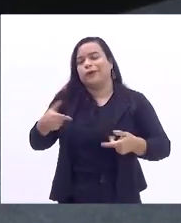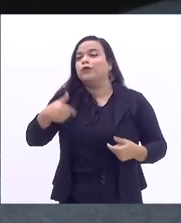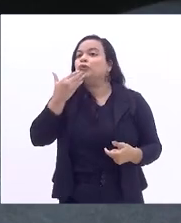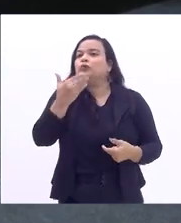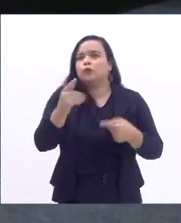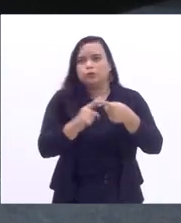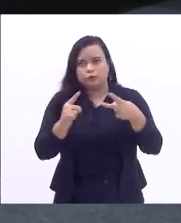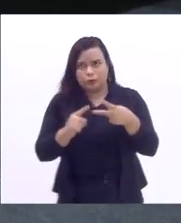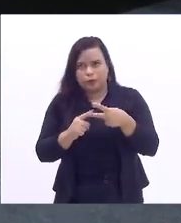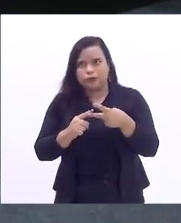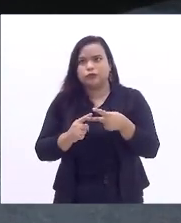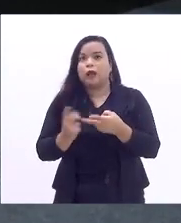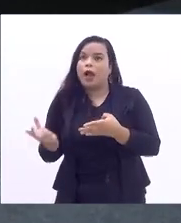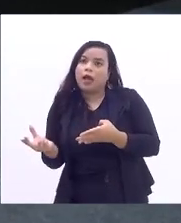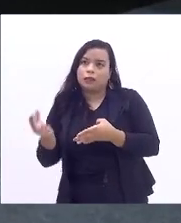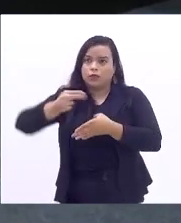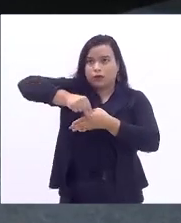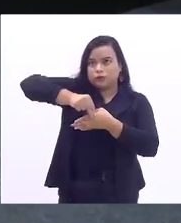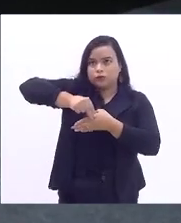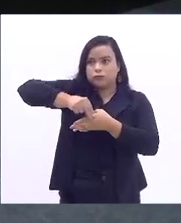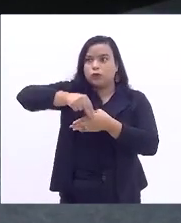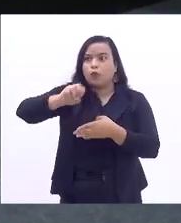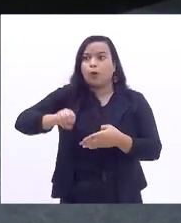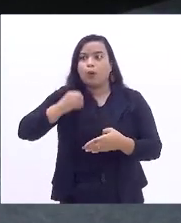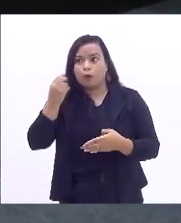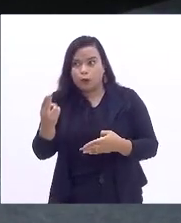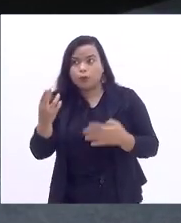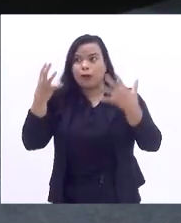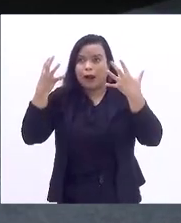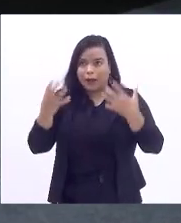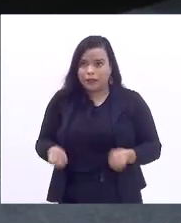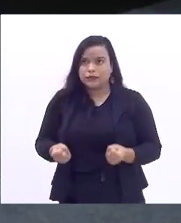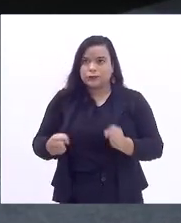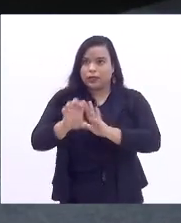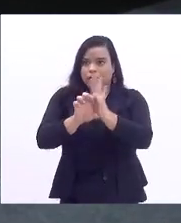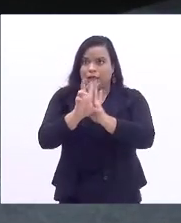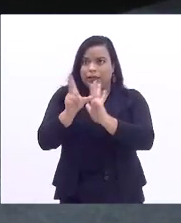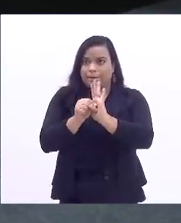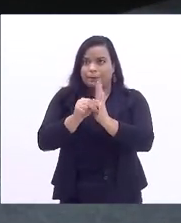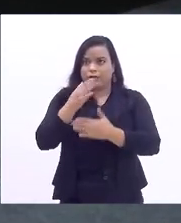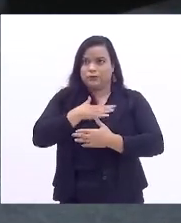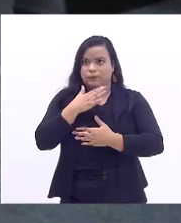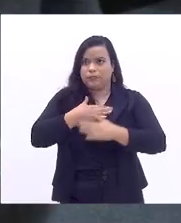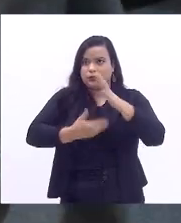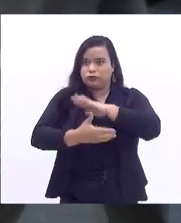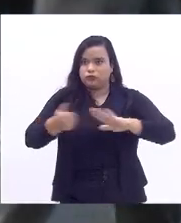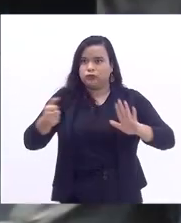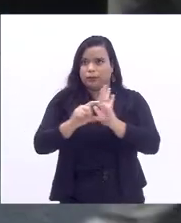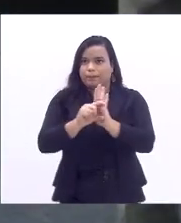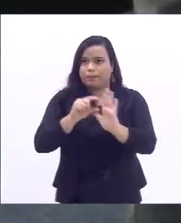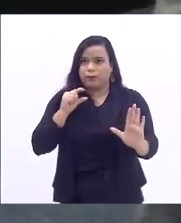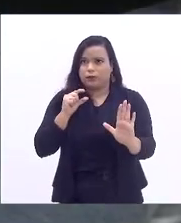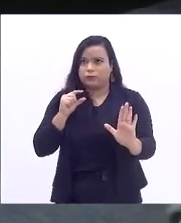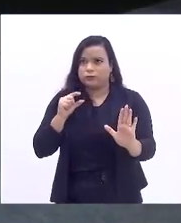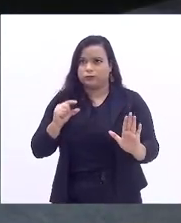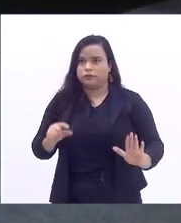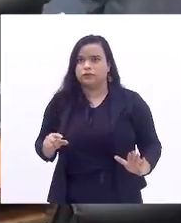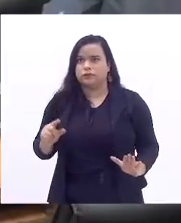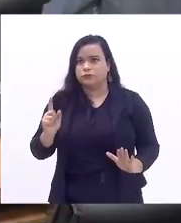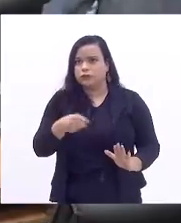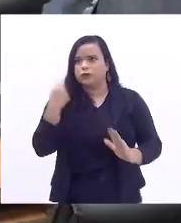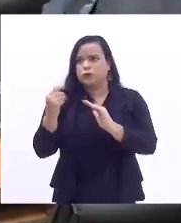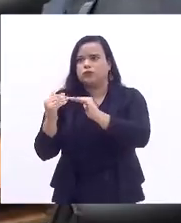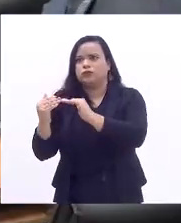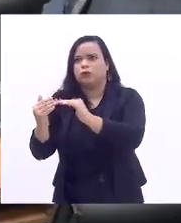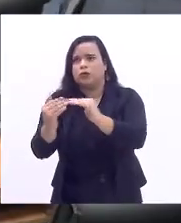duas coisas ou anexação o aceitação das minhas emendas para retirada do parágrafo e a gente concorda